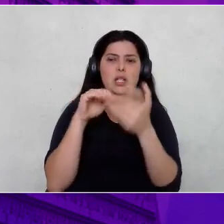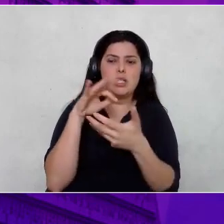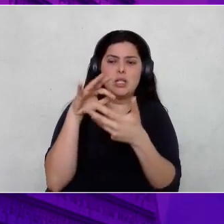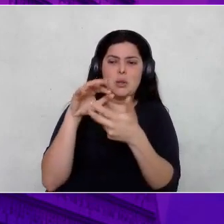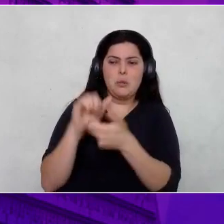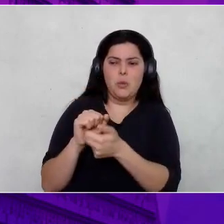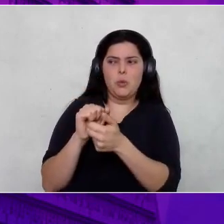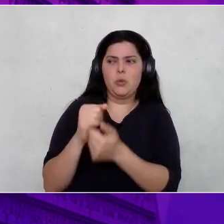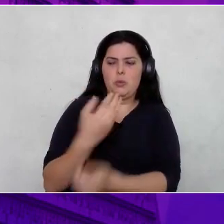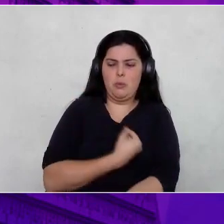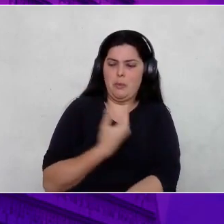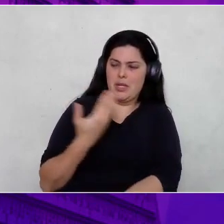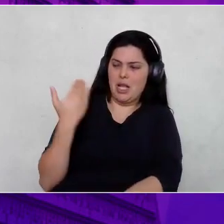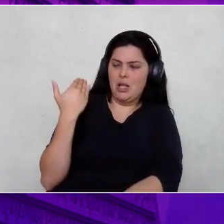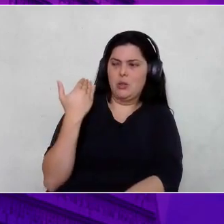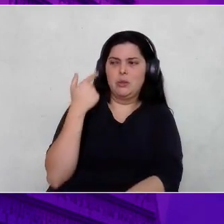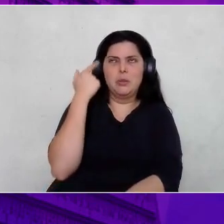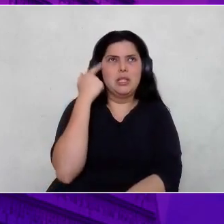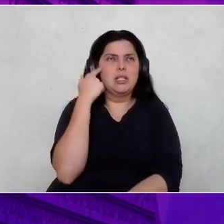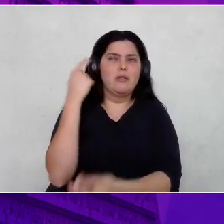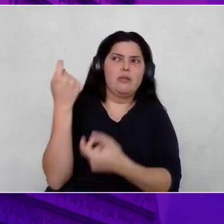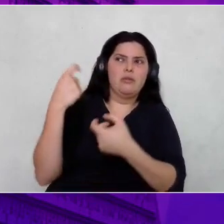de dar volta, dar volta e não sair do lugar.